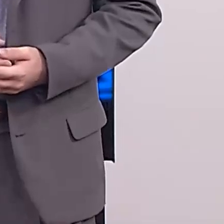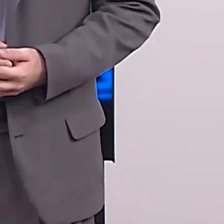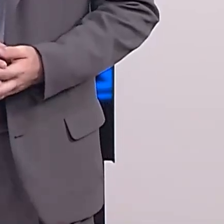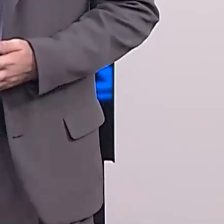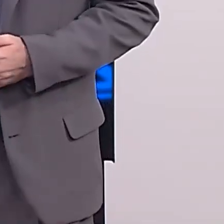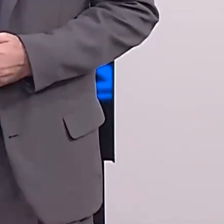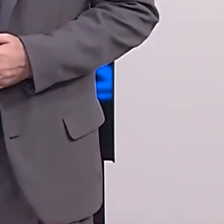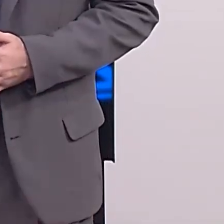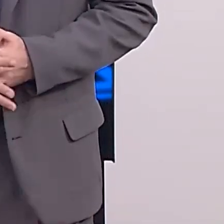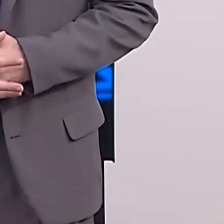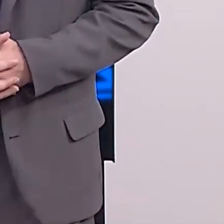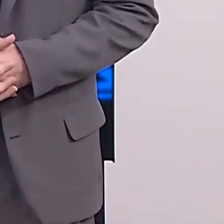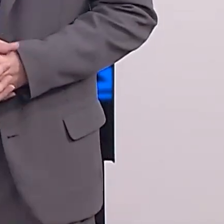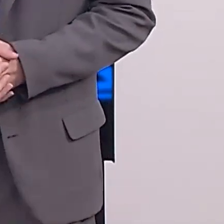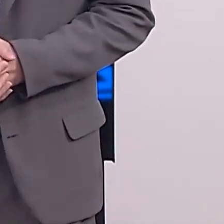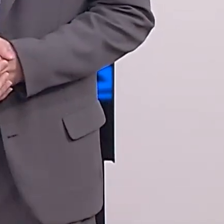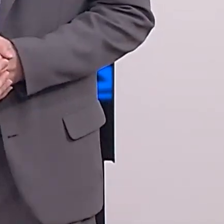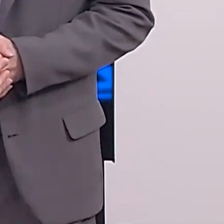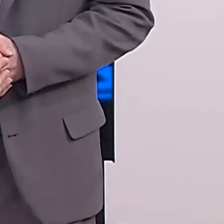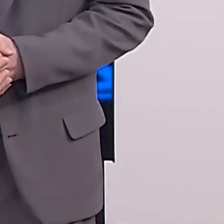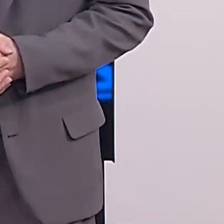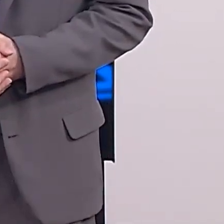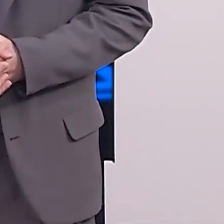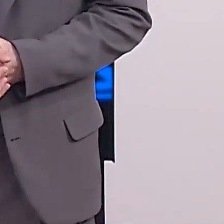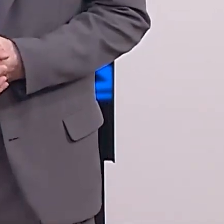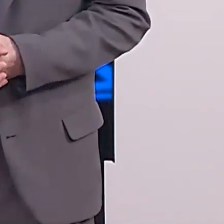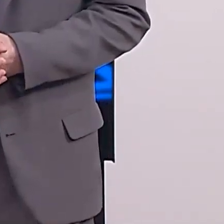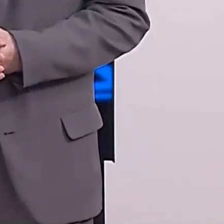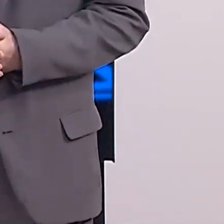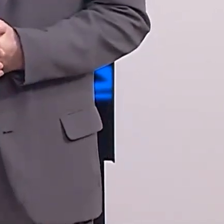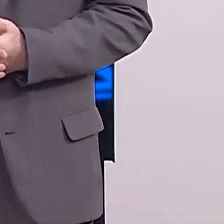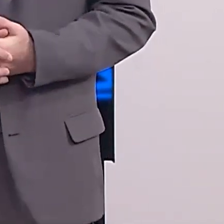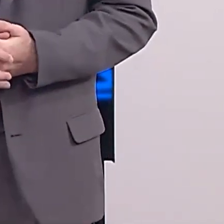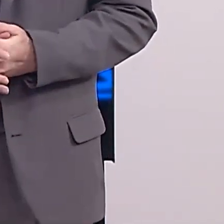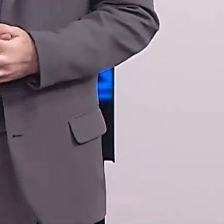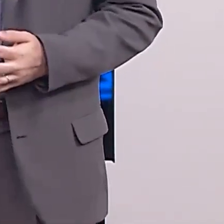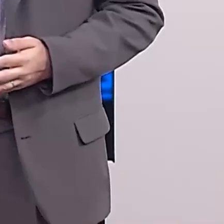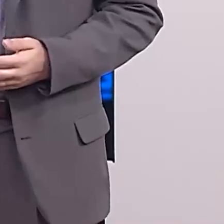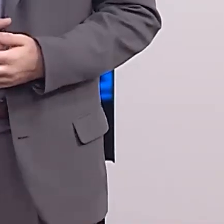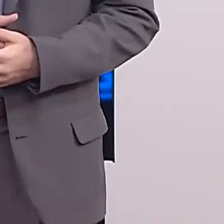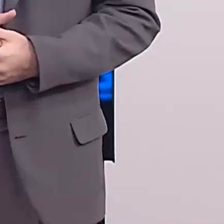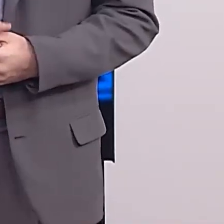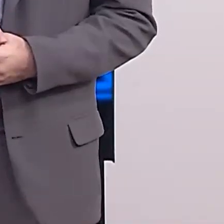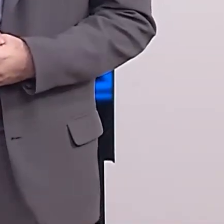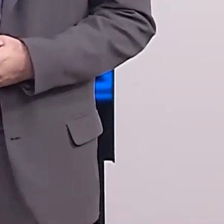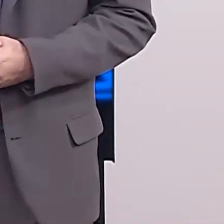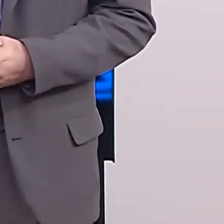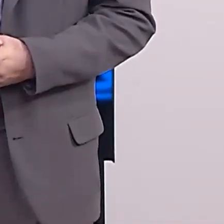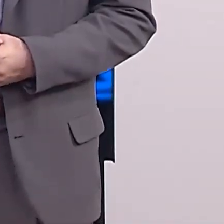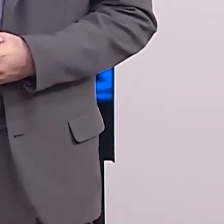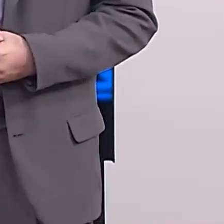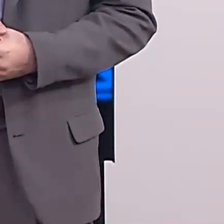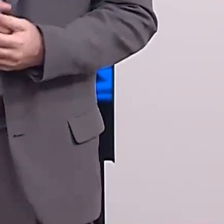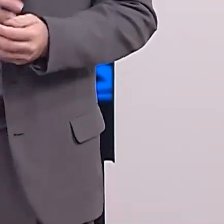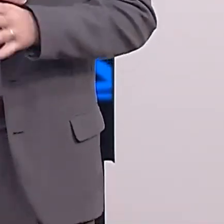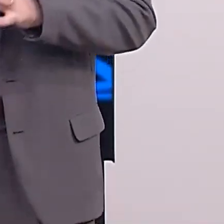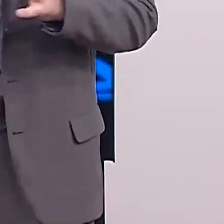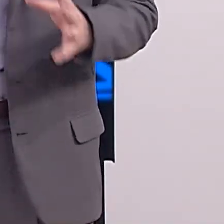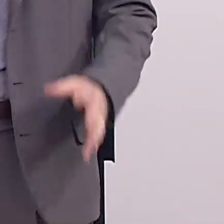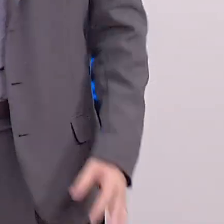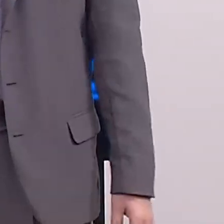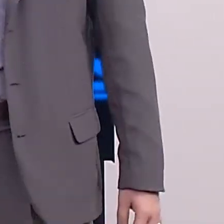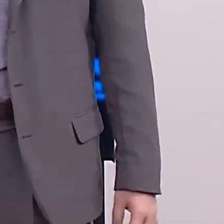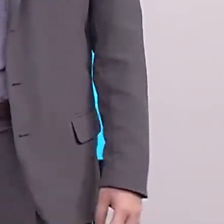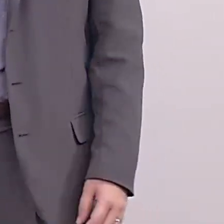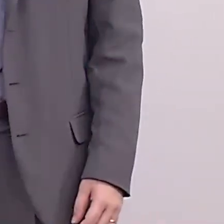foi lançado oficialmente o novo concurso de redação e desenho promovido pela Escola do Legislativo Ramos Tebet. O documento